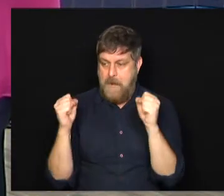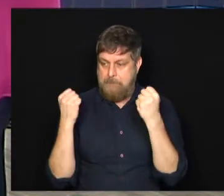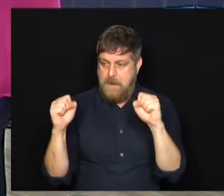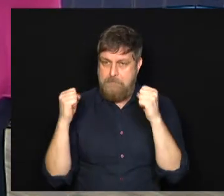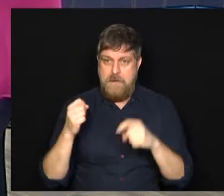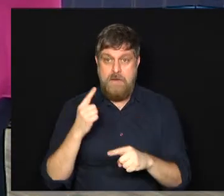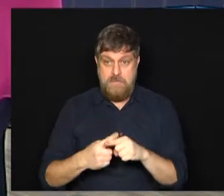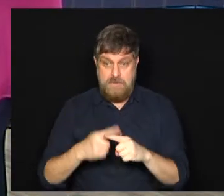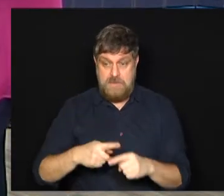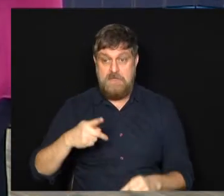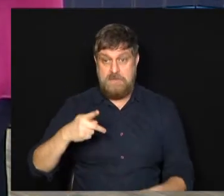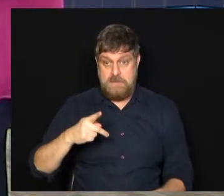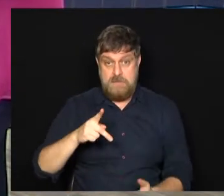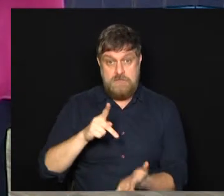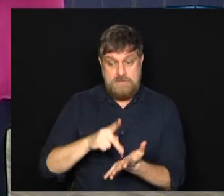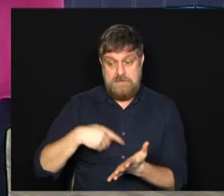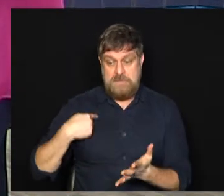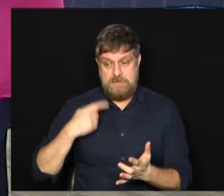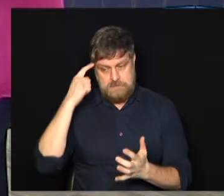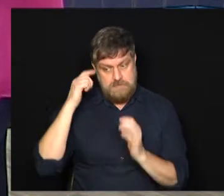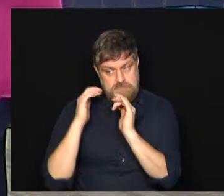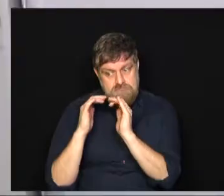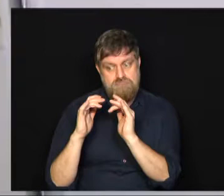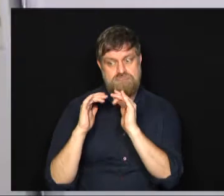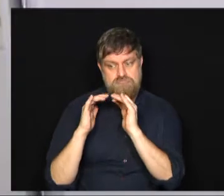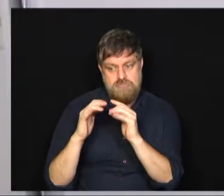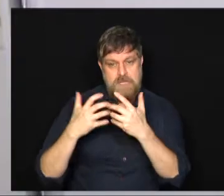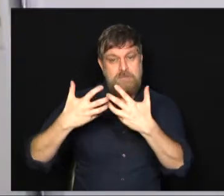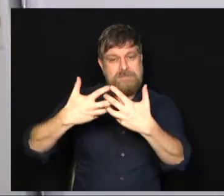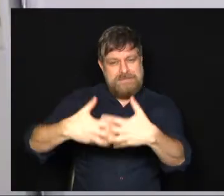tem realmente interferência no nosso cérebro, né?